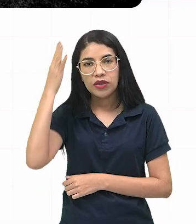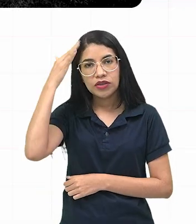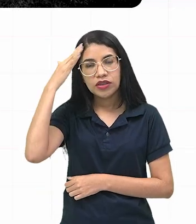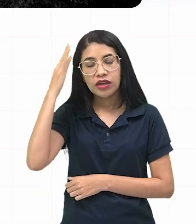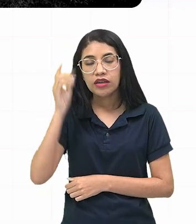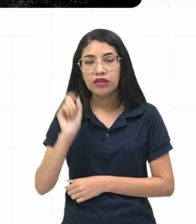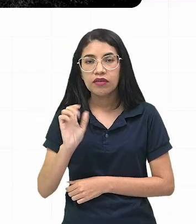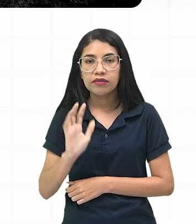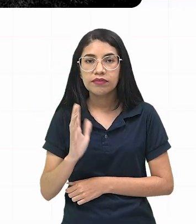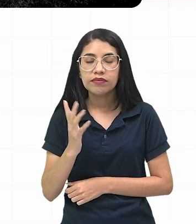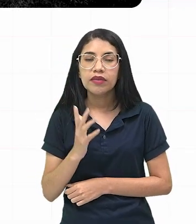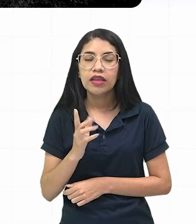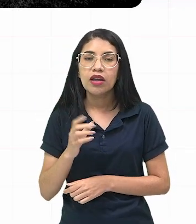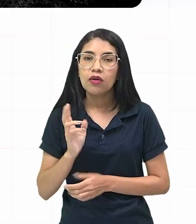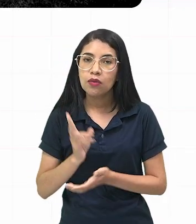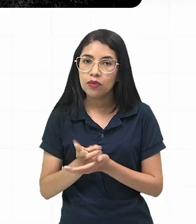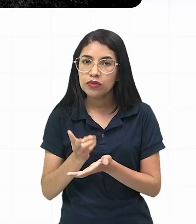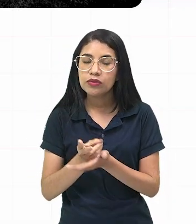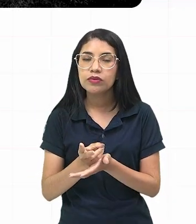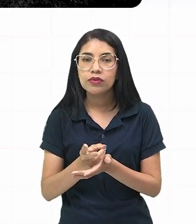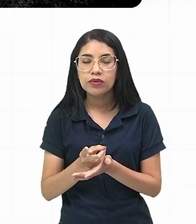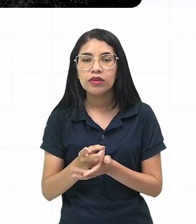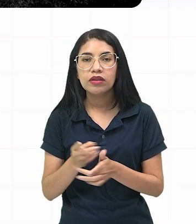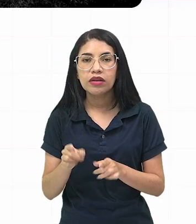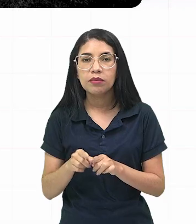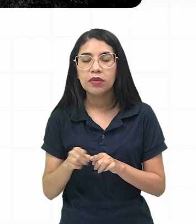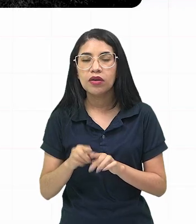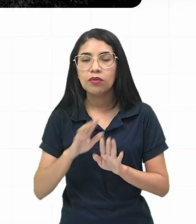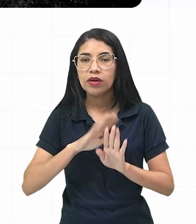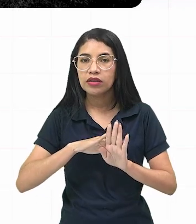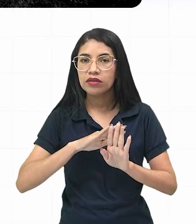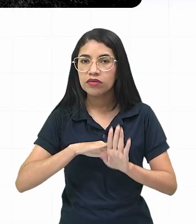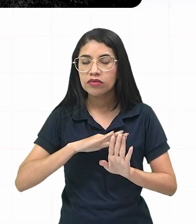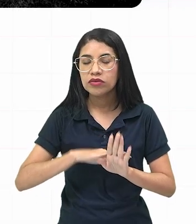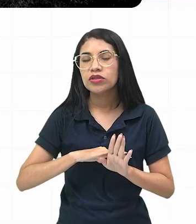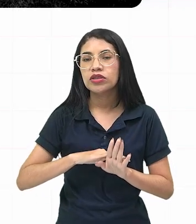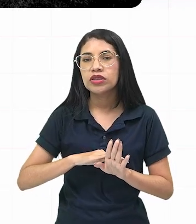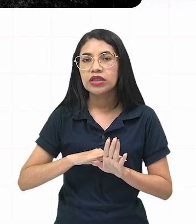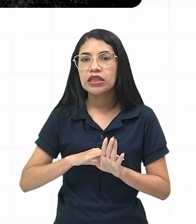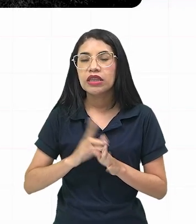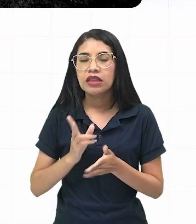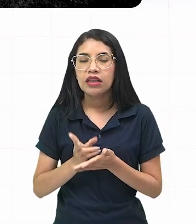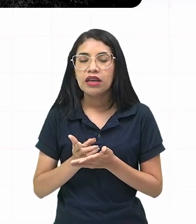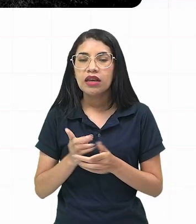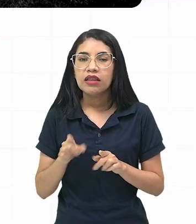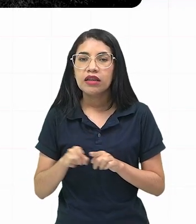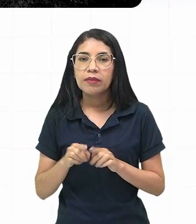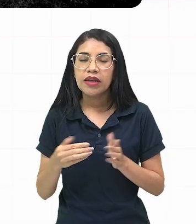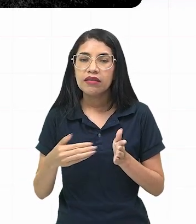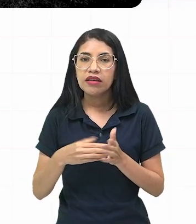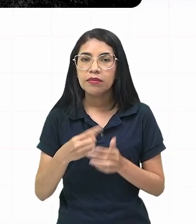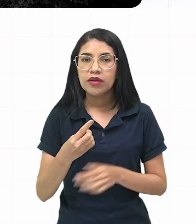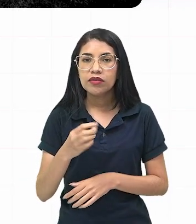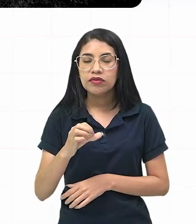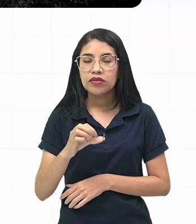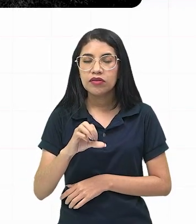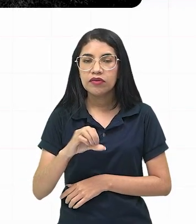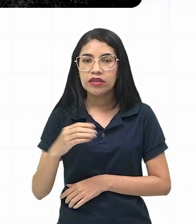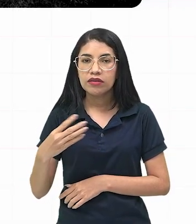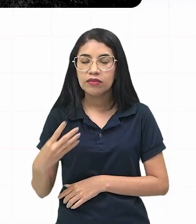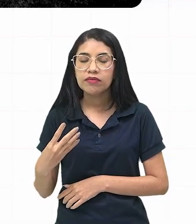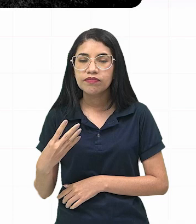isso acabou se mantendo, de certa forma, como uma ideologia, foi se mantendo, né, até chegar lá em 94,